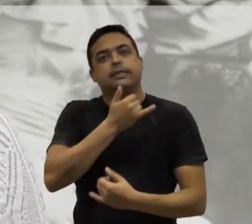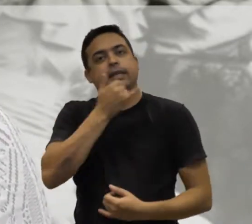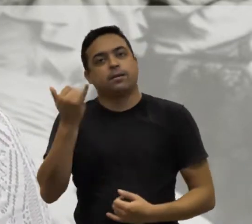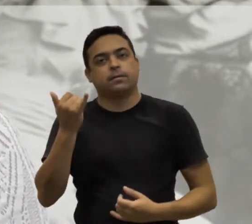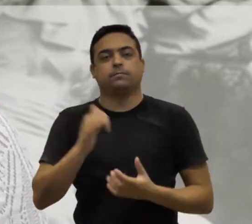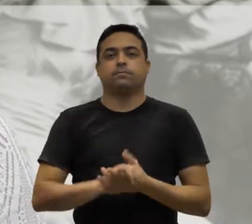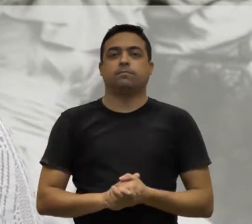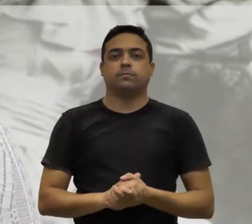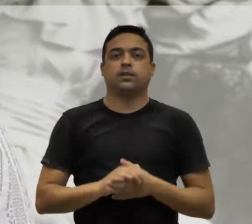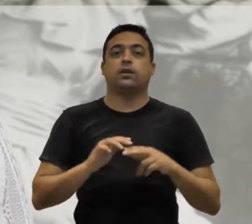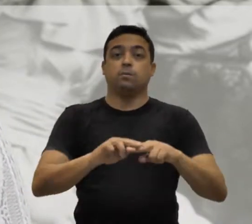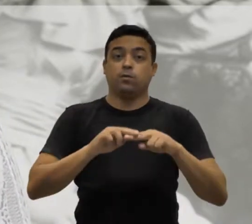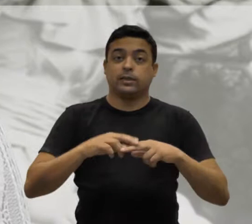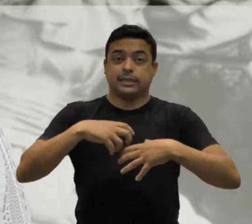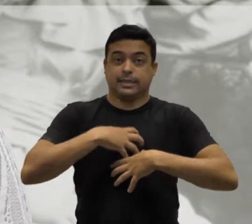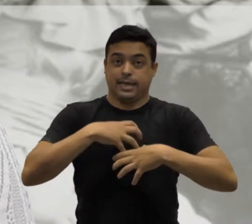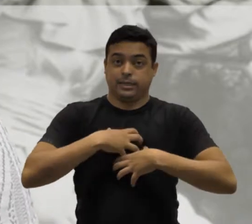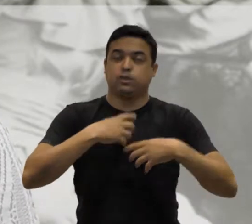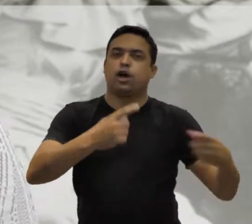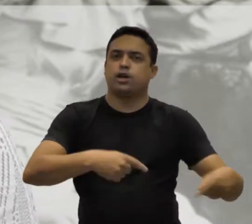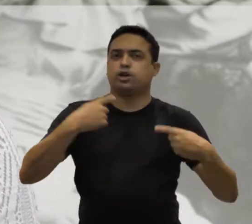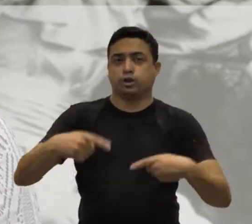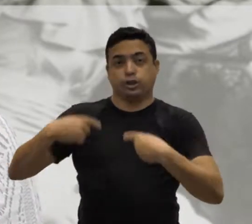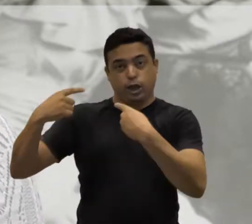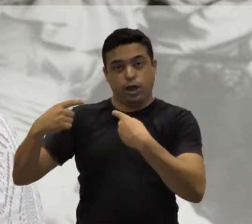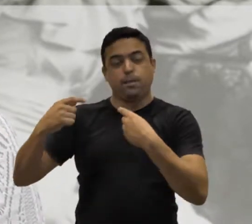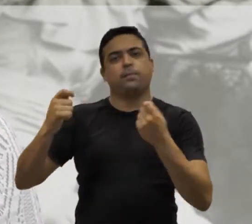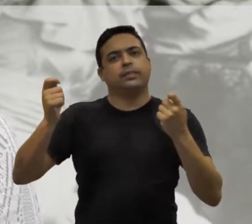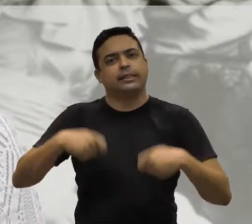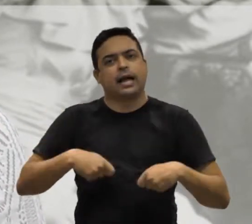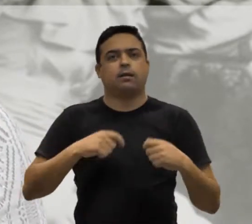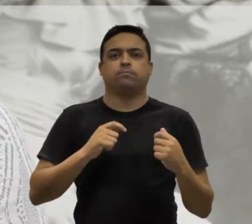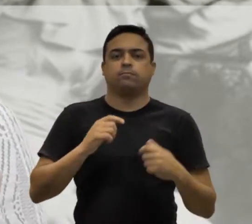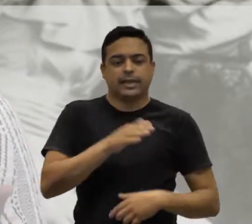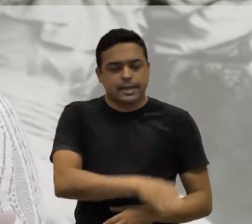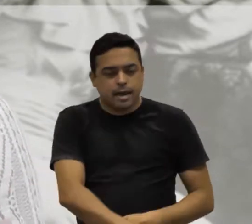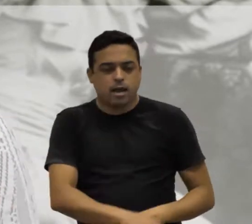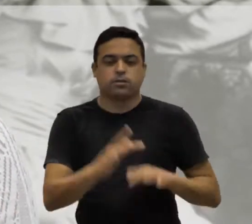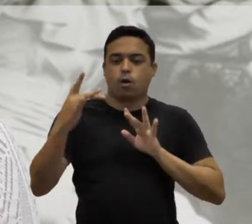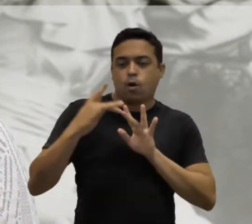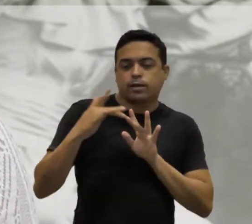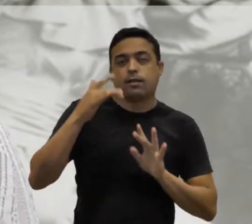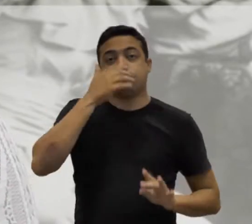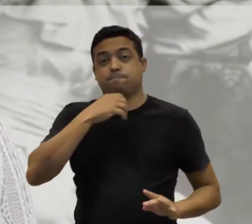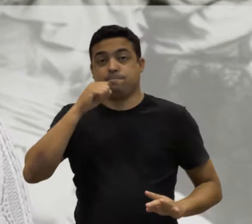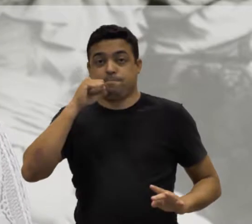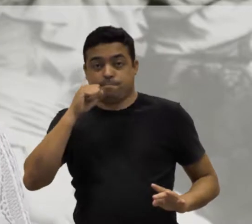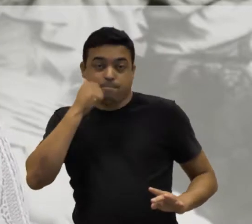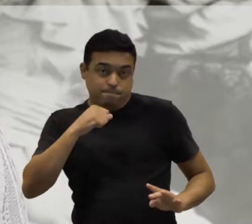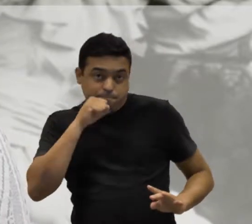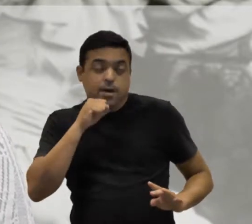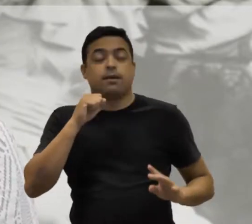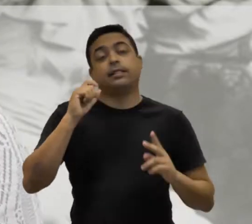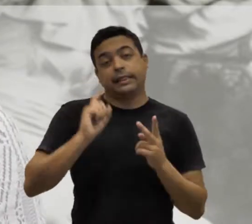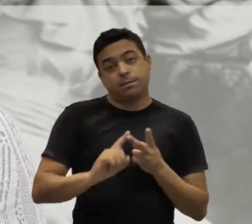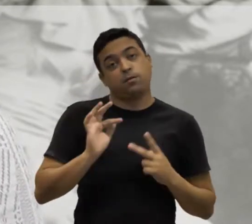vias sensoriais. Os sentidos são estímulos que permitem os primeiros contatos da criança com a mãe e